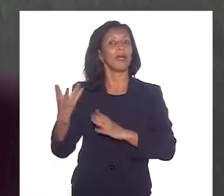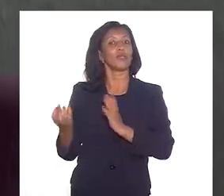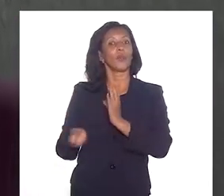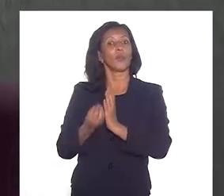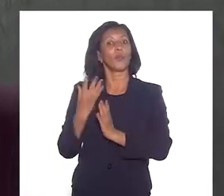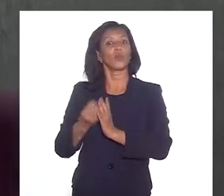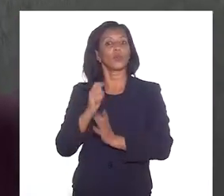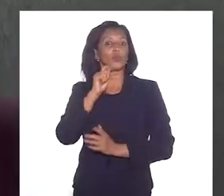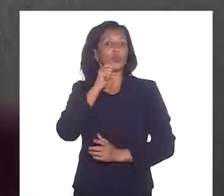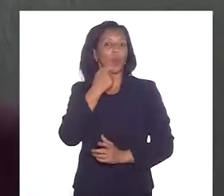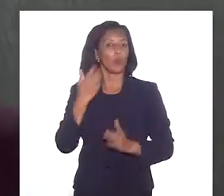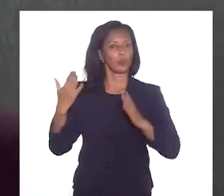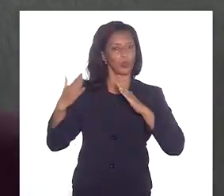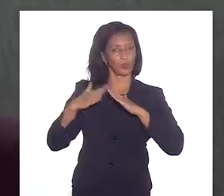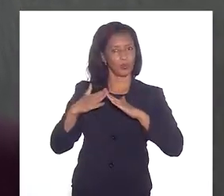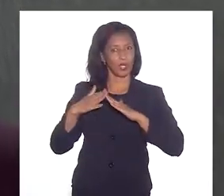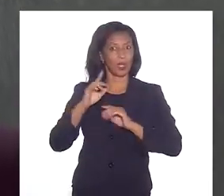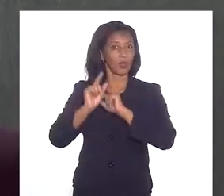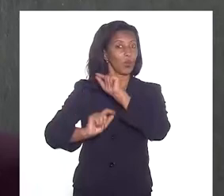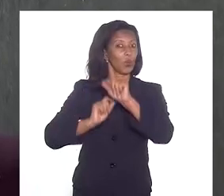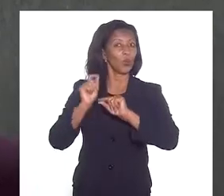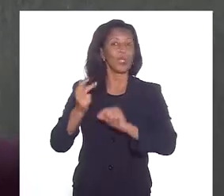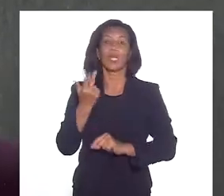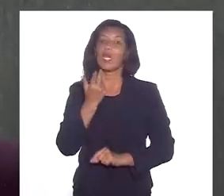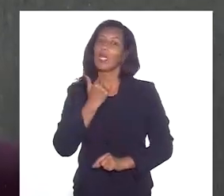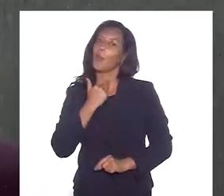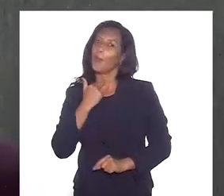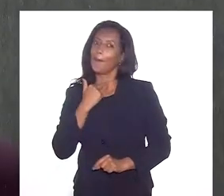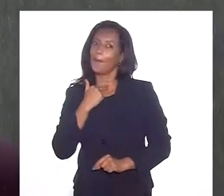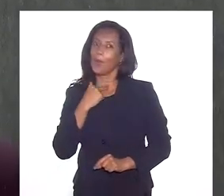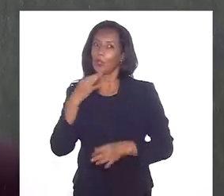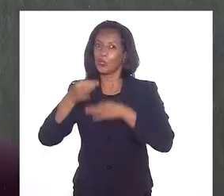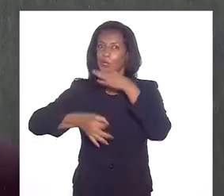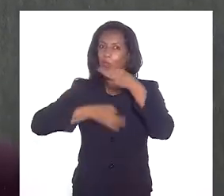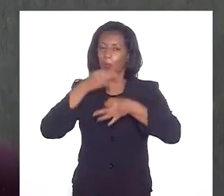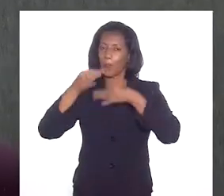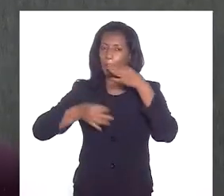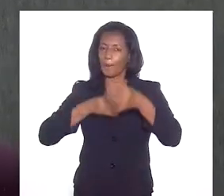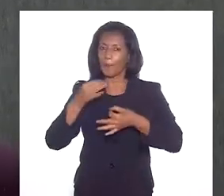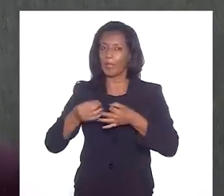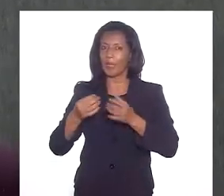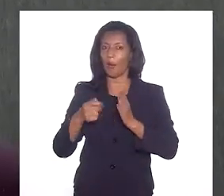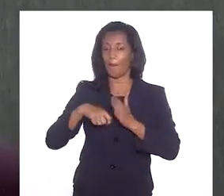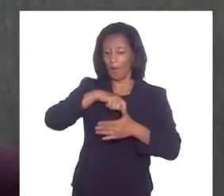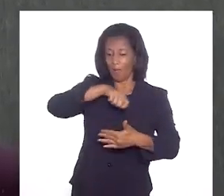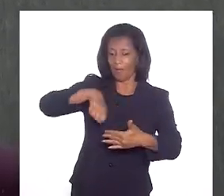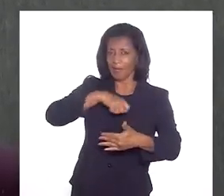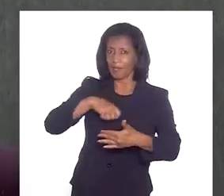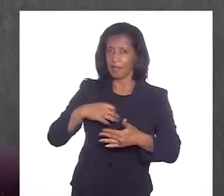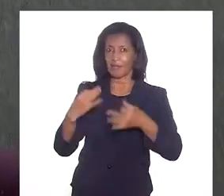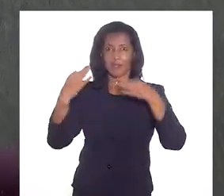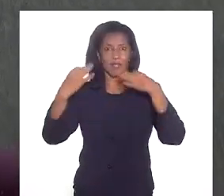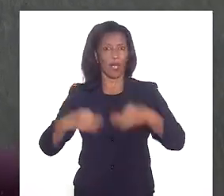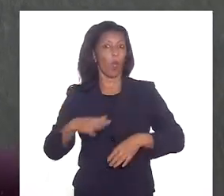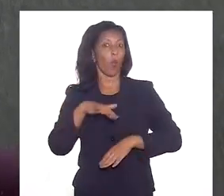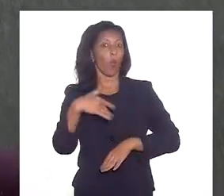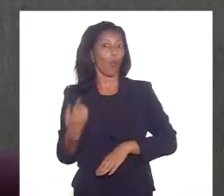para saber mais sobre a produção de pães artesanais. O que não pode faltar, na opinião das nossas convidadas, para a